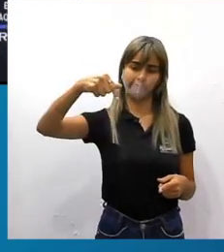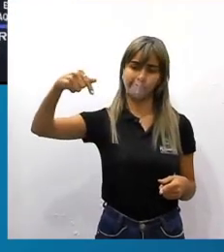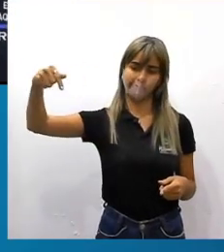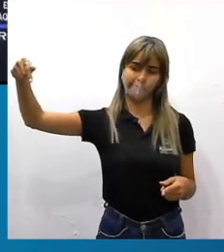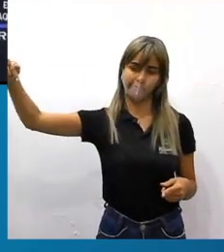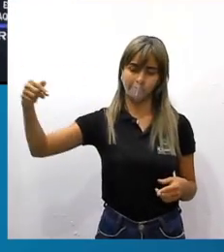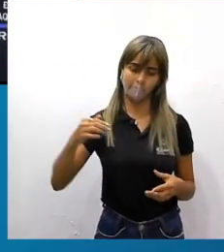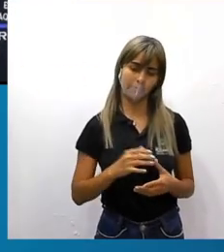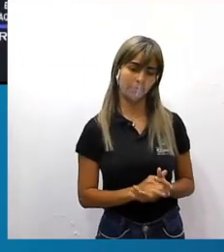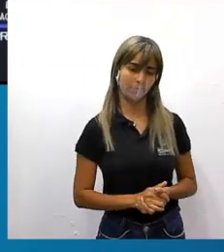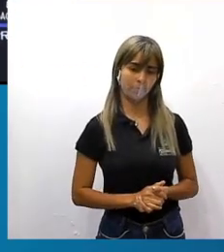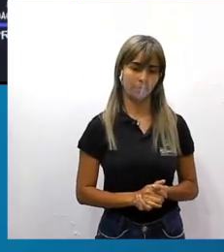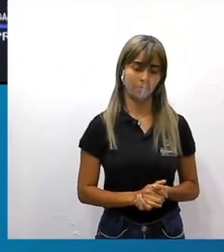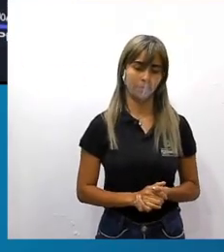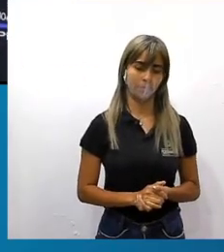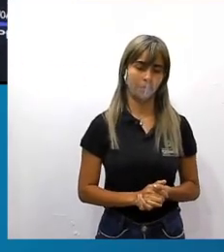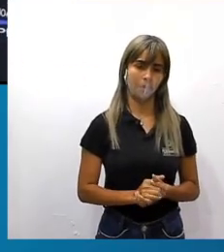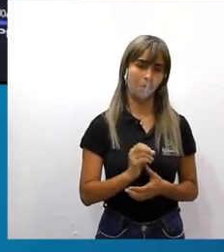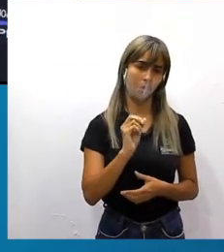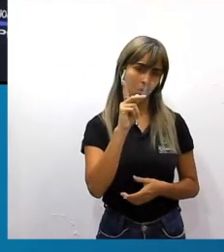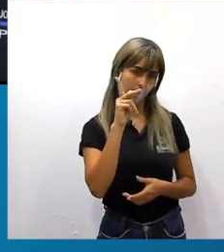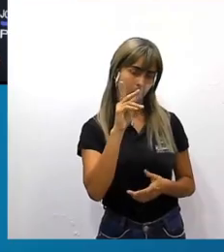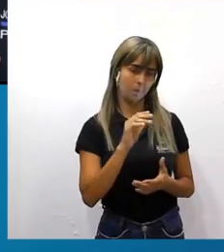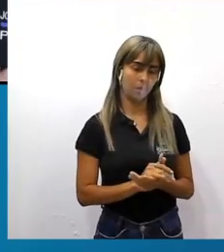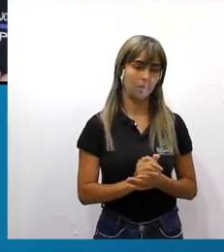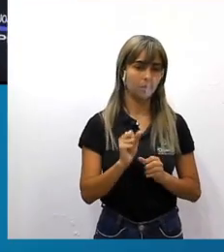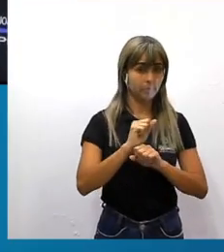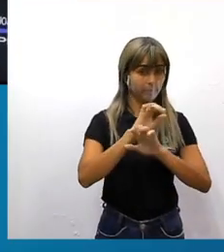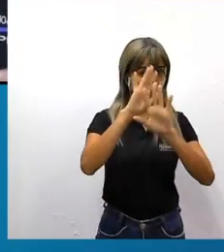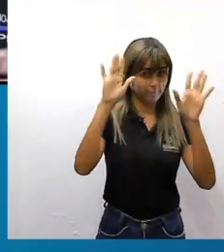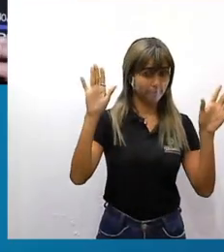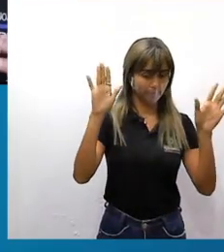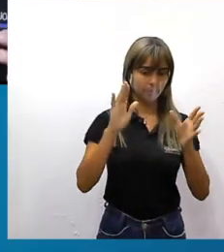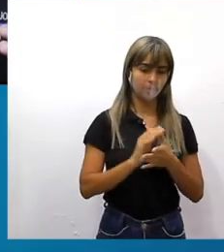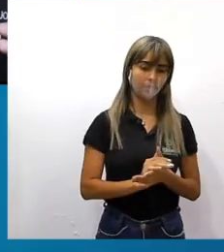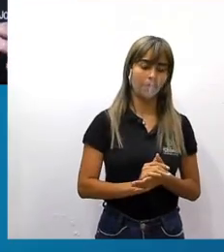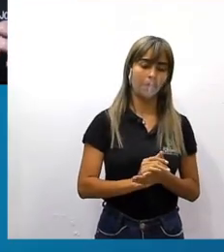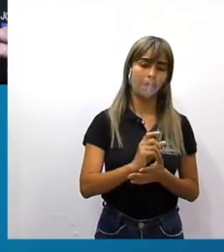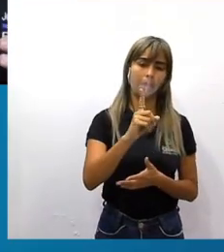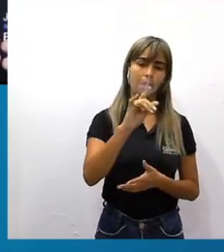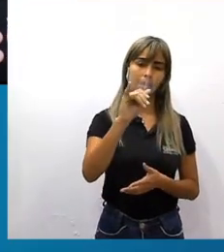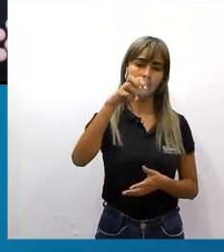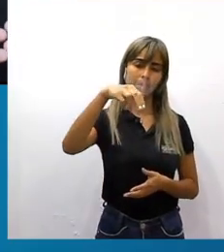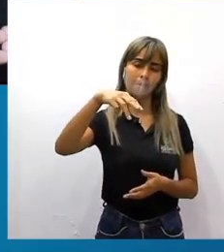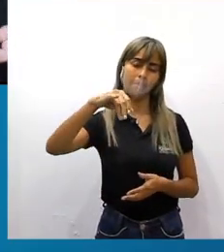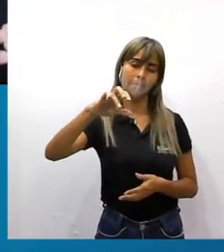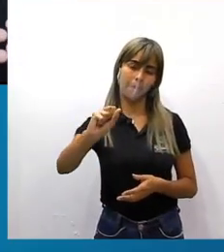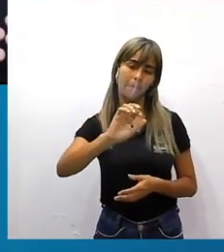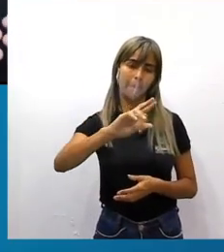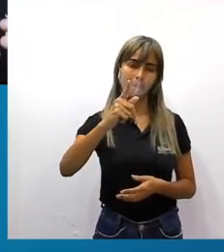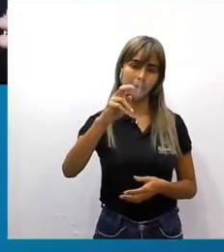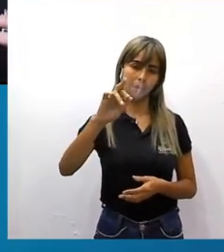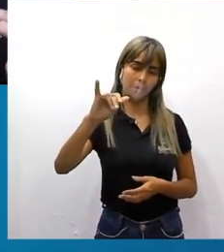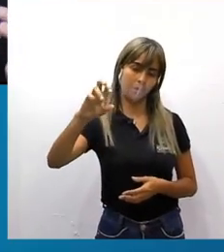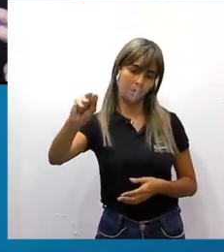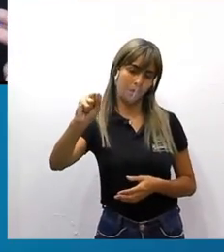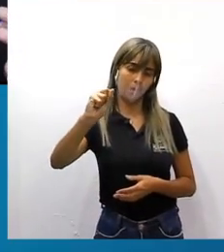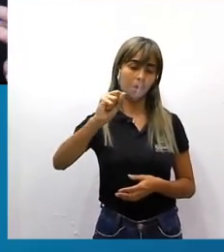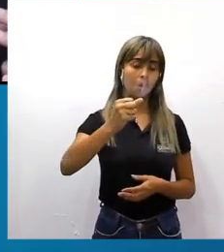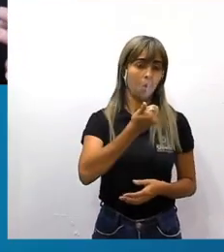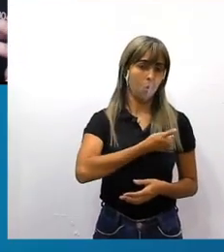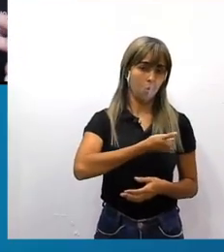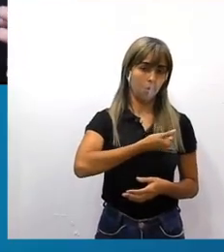dízima periódica. Beleza? Então, quero deixar bem claro isso, que a dízima periódica é o número que se repete. Vamos